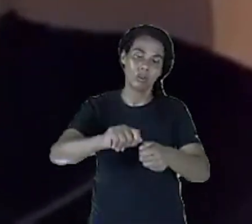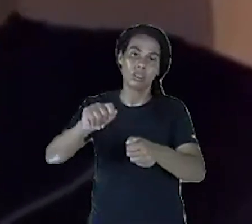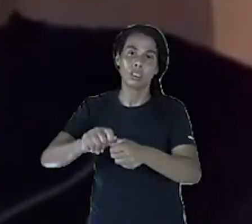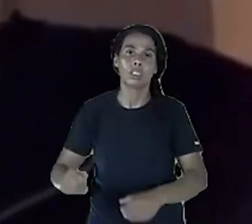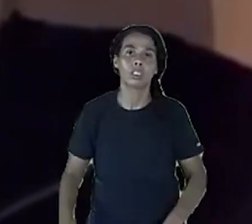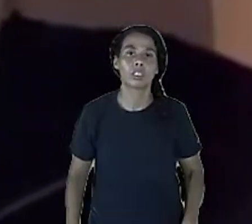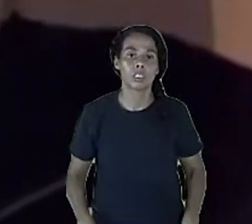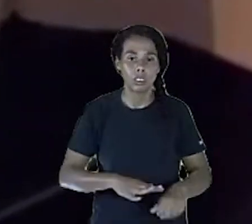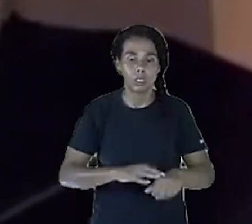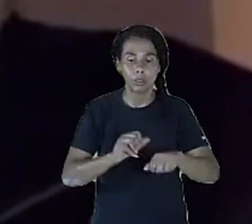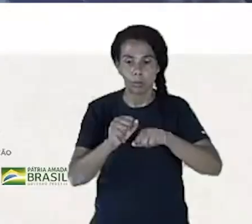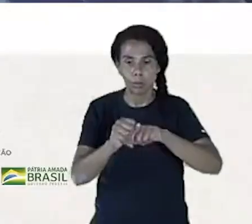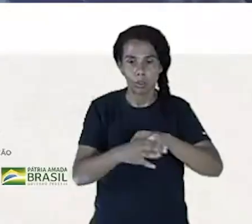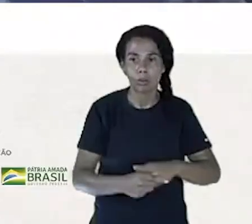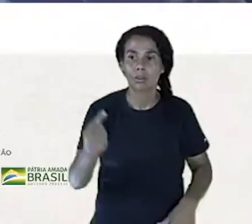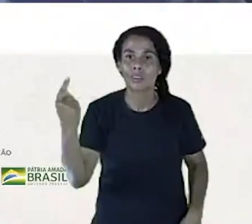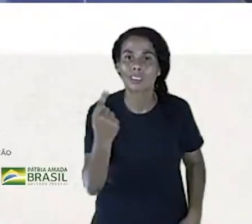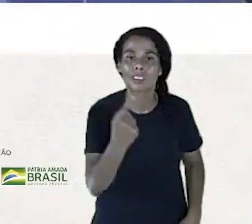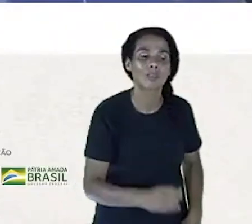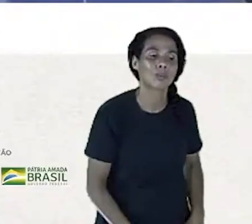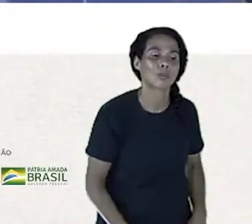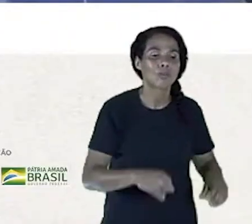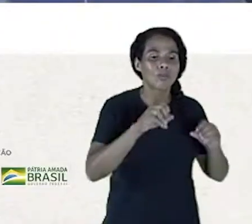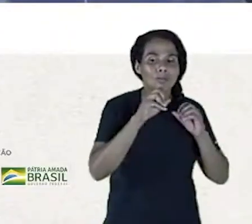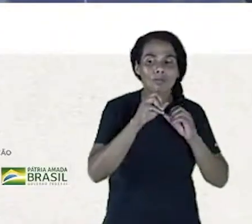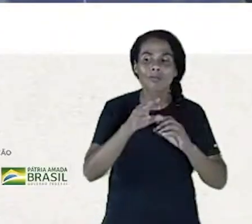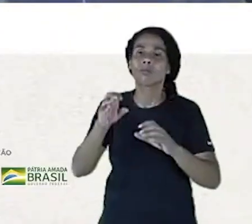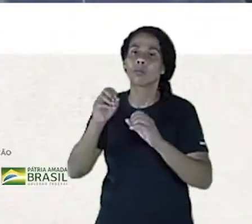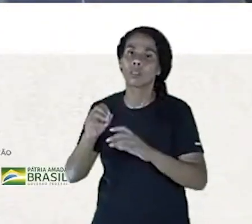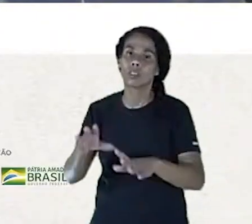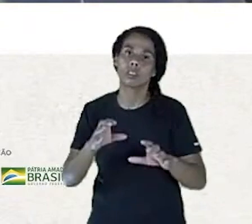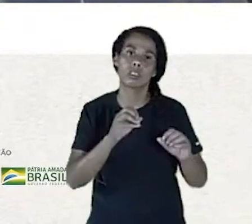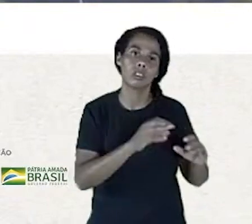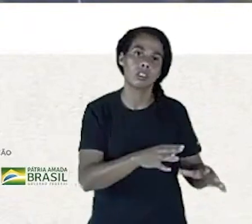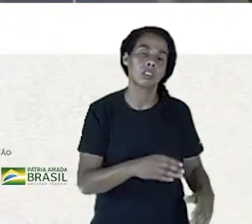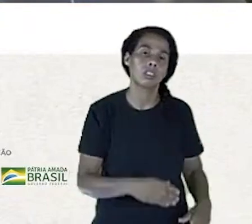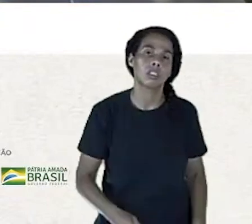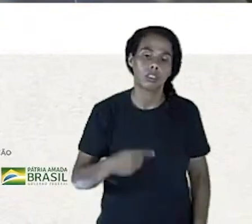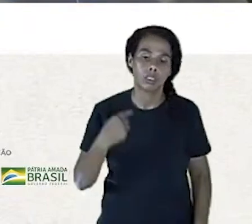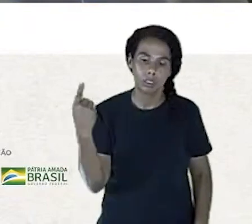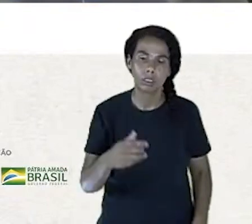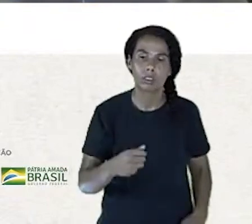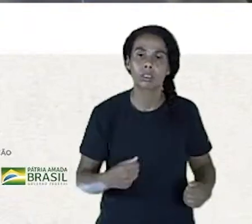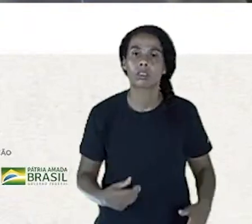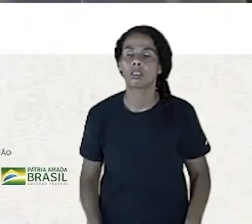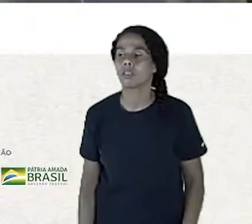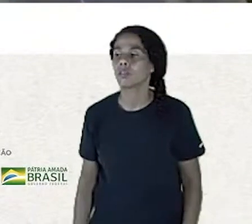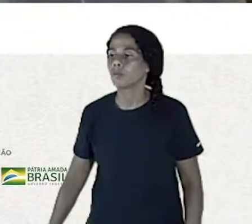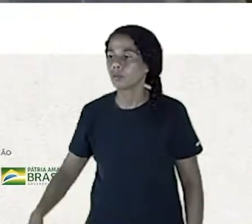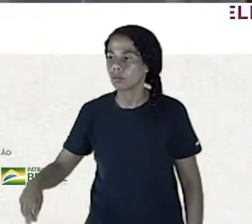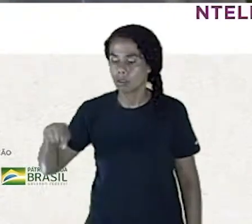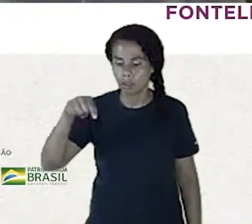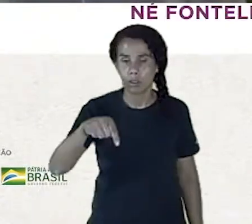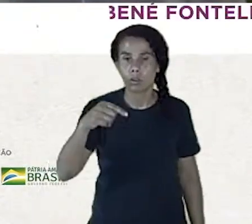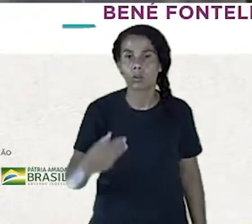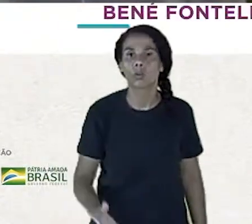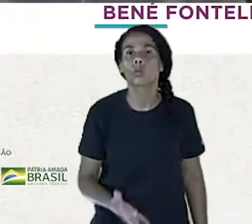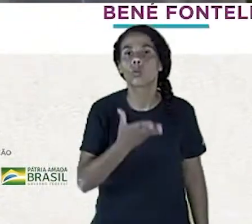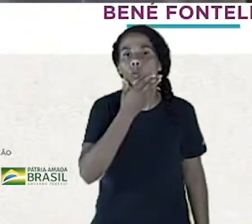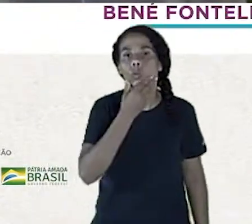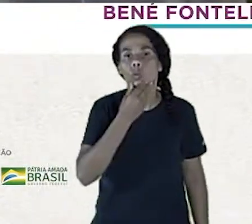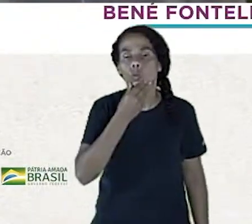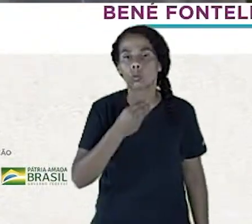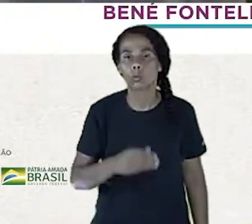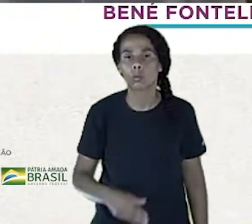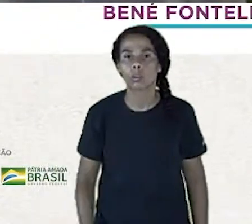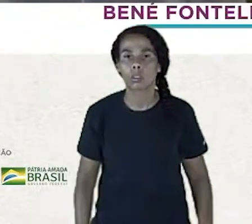ensinamento. Eu gosto da palavra que você usa, que é intensidade, porque o retorno à sua própria